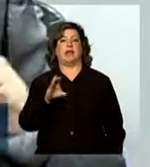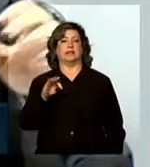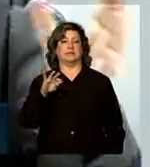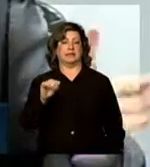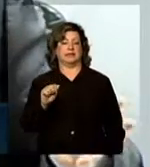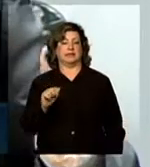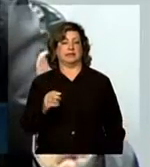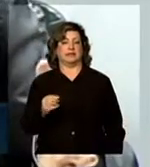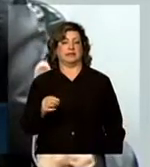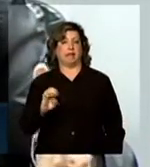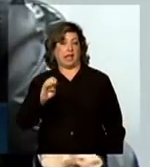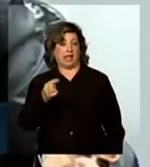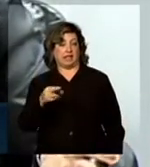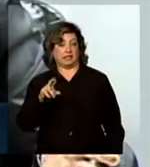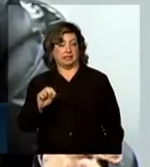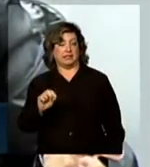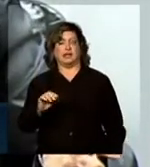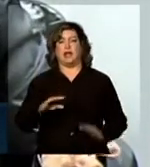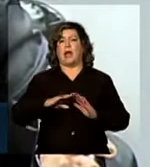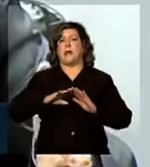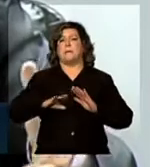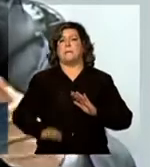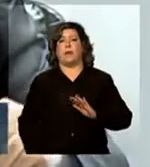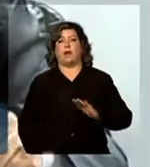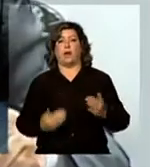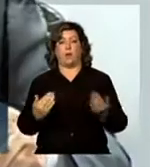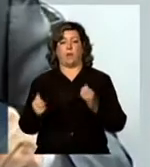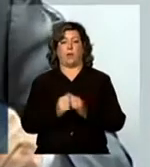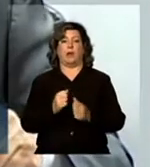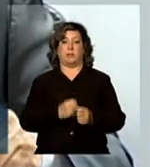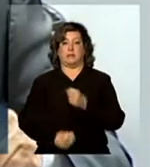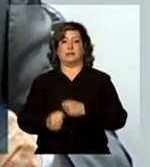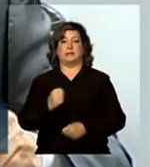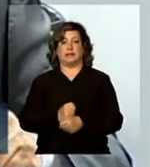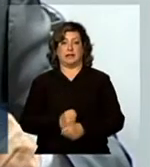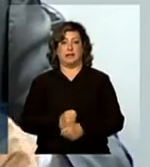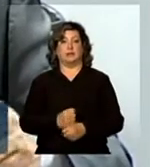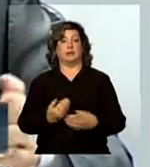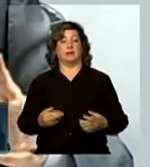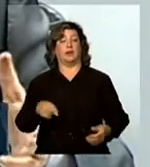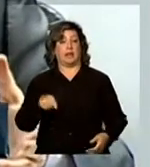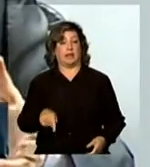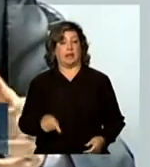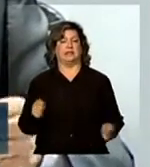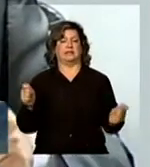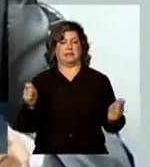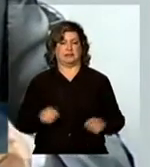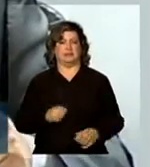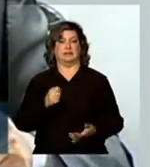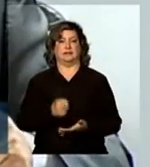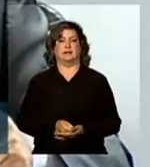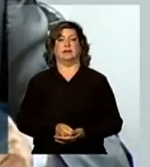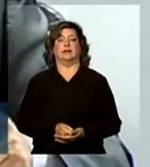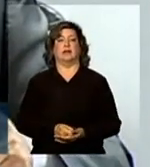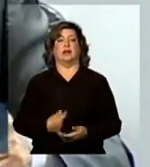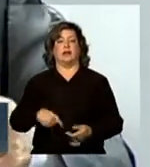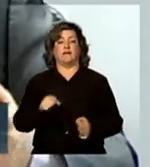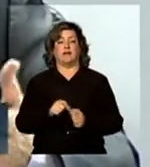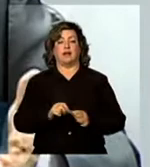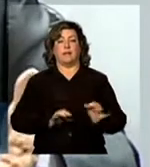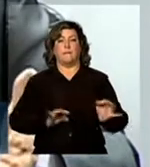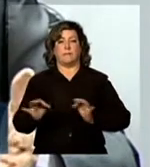muito inferior à do ano passado, né? Então, ela é exequível. Nós fizemos uma